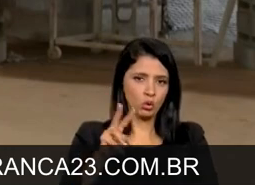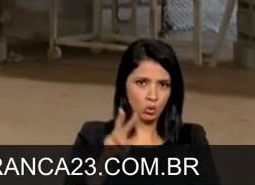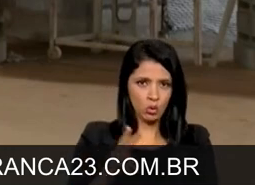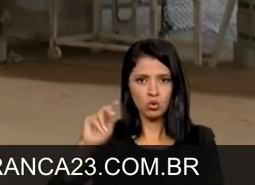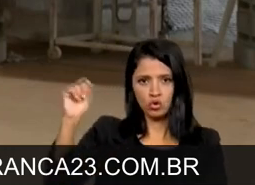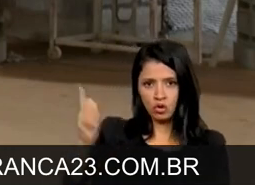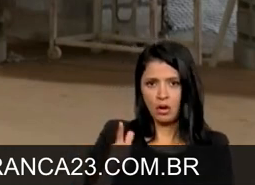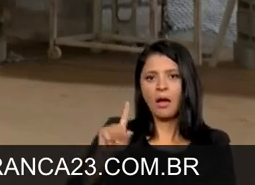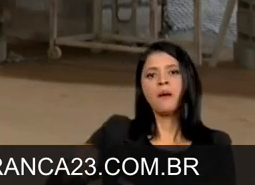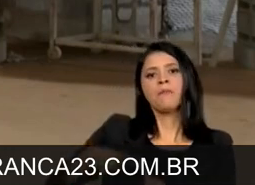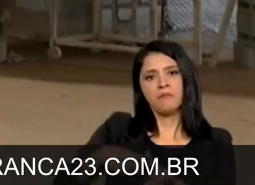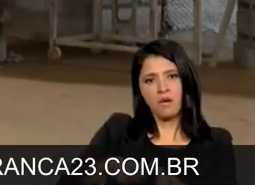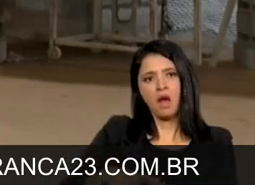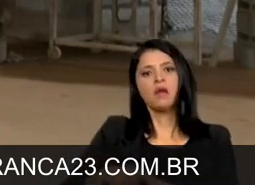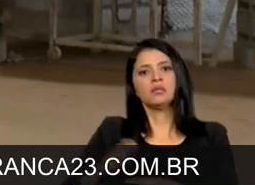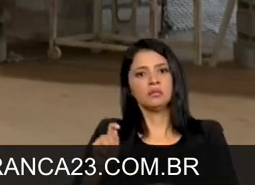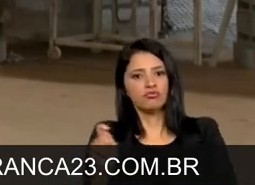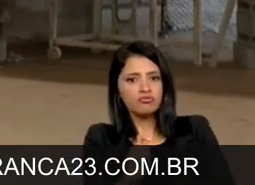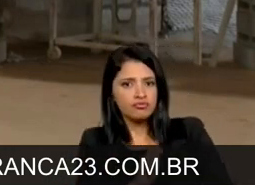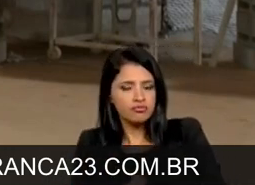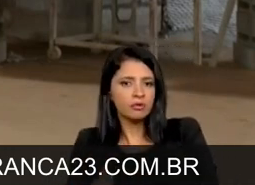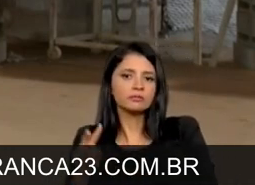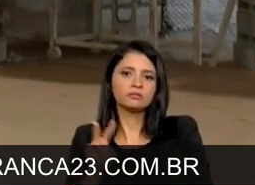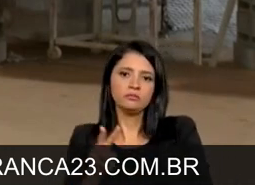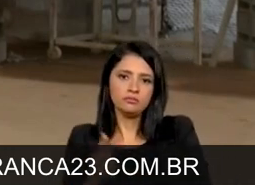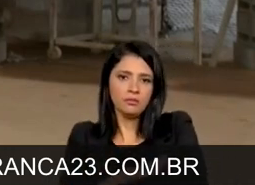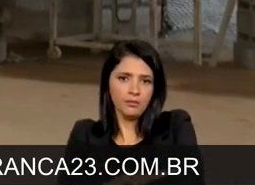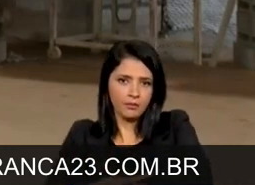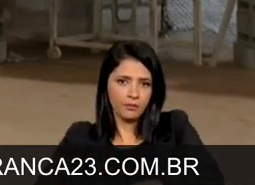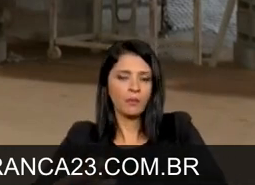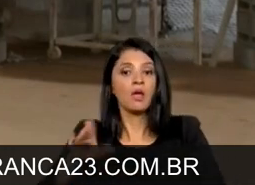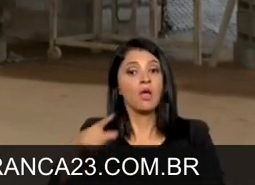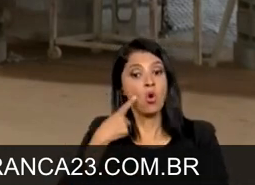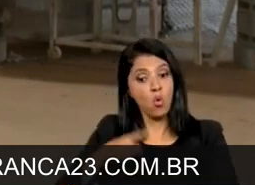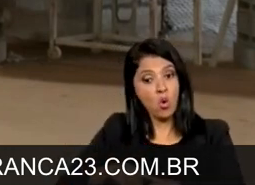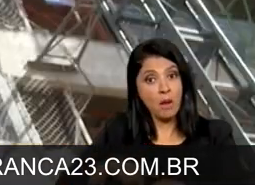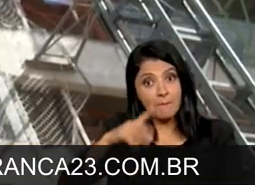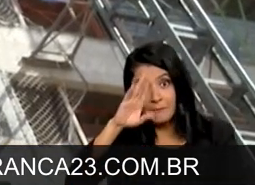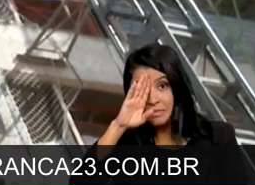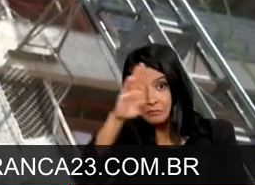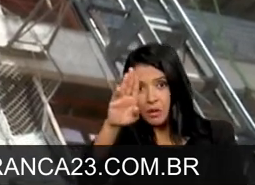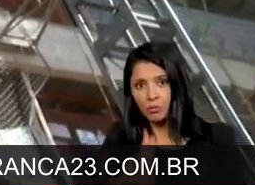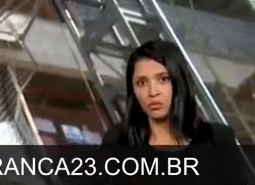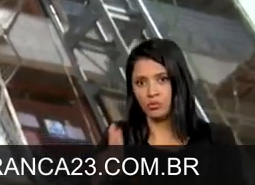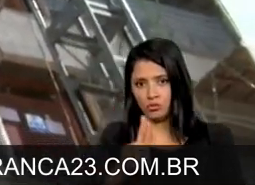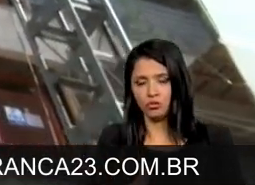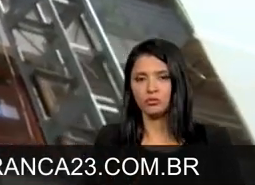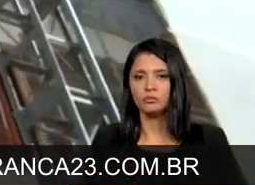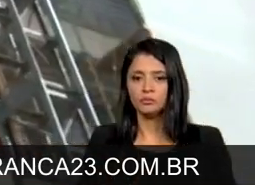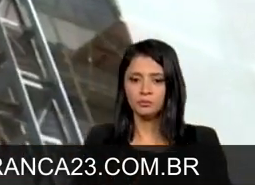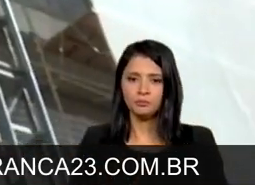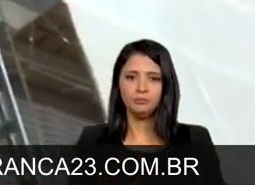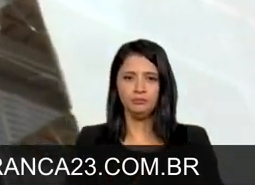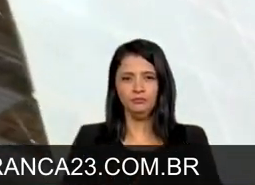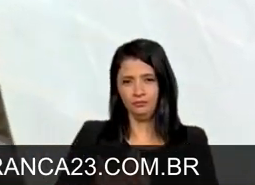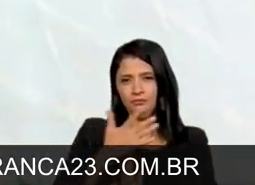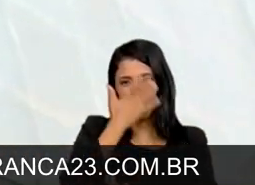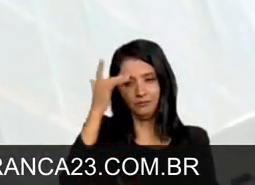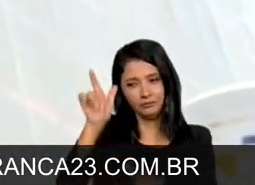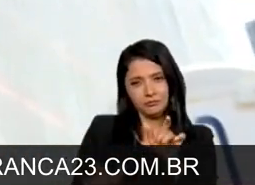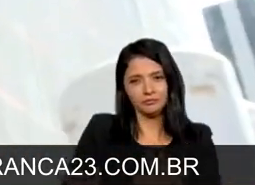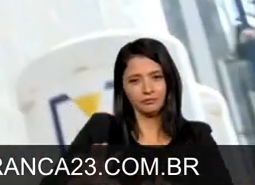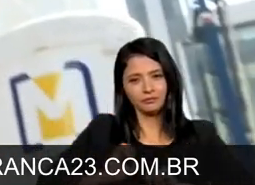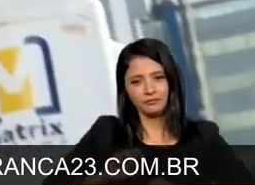repelente e a gente reforça isso com os colaboradores em relação aos horários principais para o uso do repelente. Muitos dos infectados pela